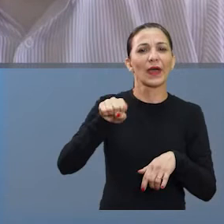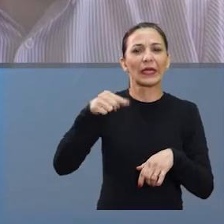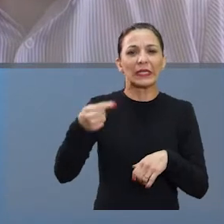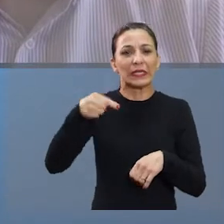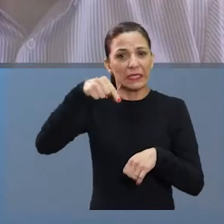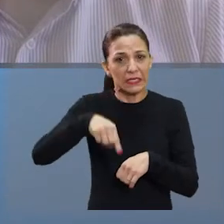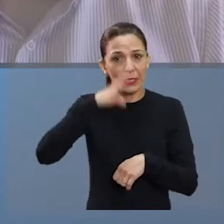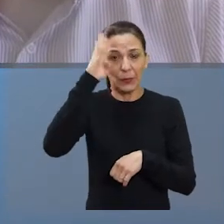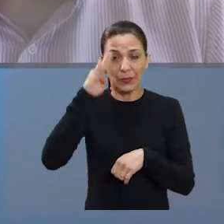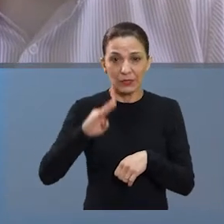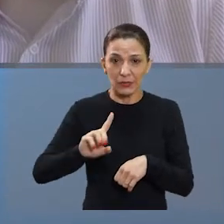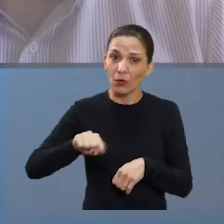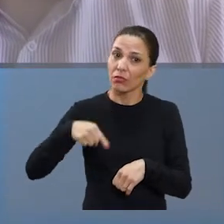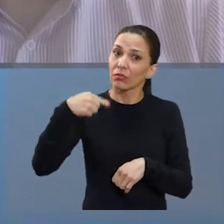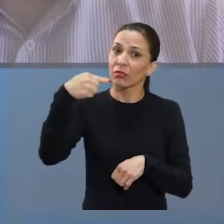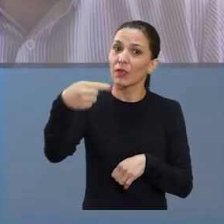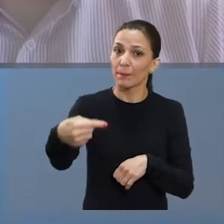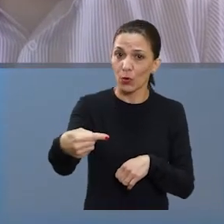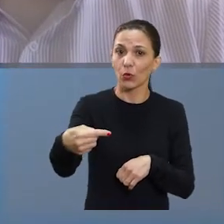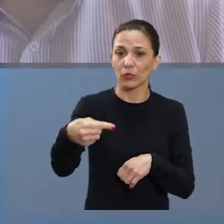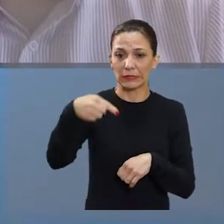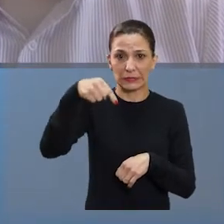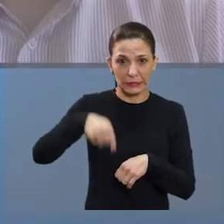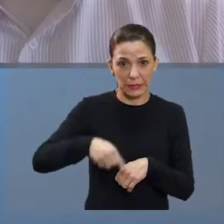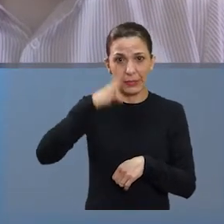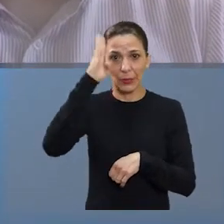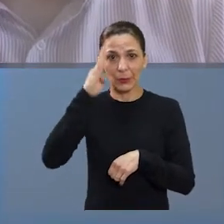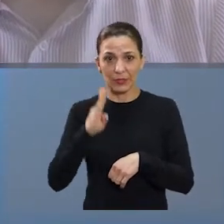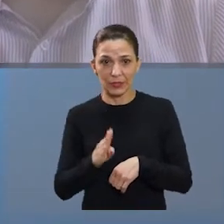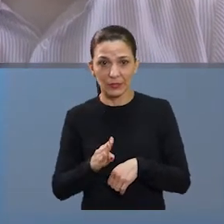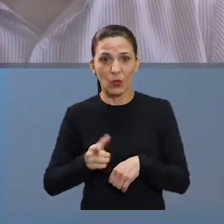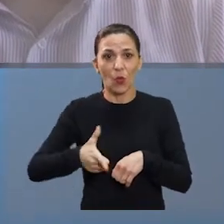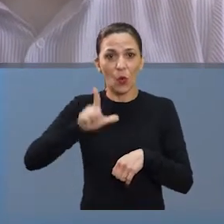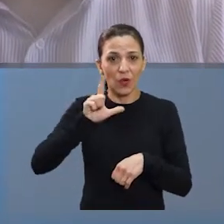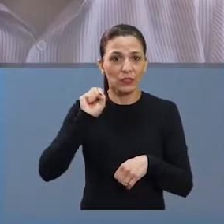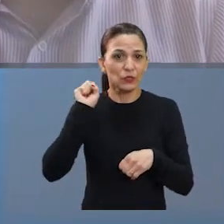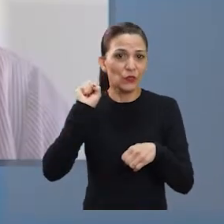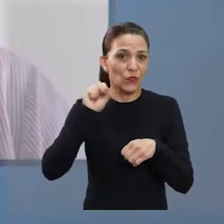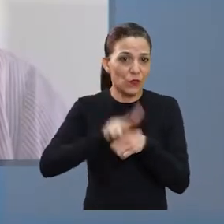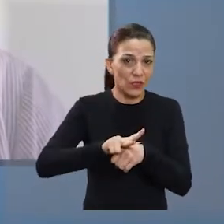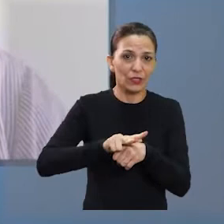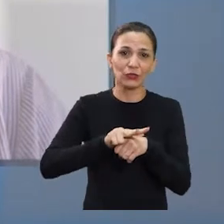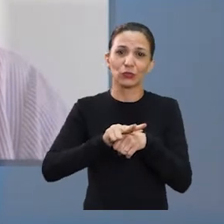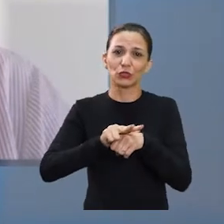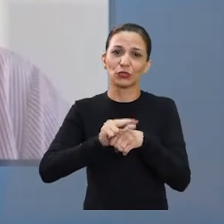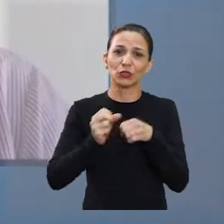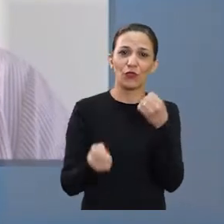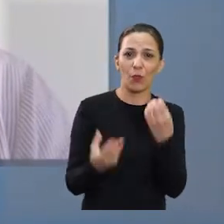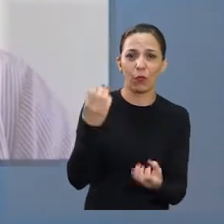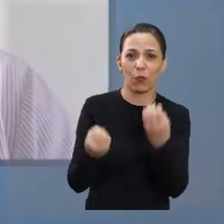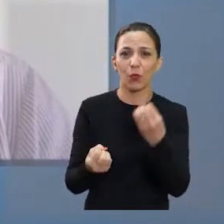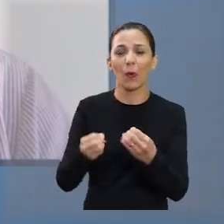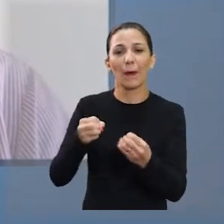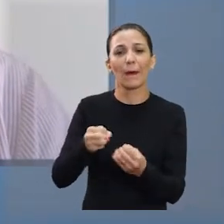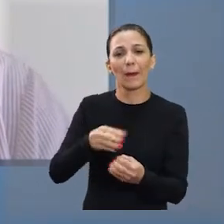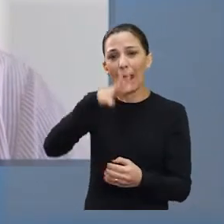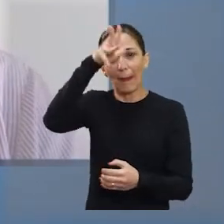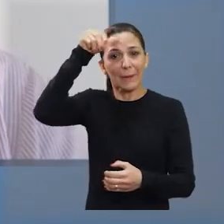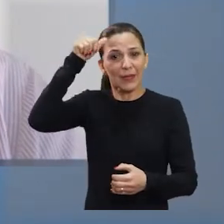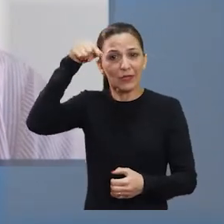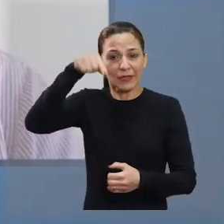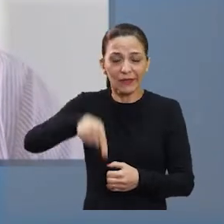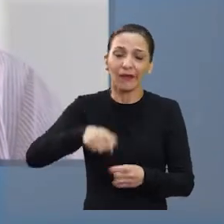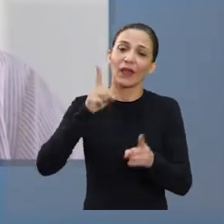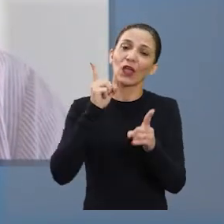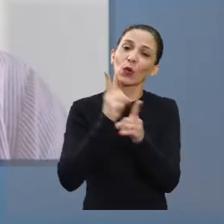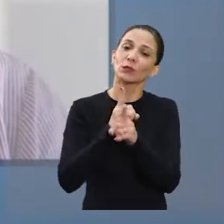né, um aumento enorme de casos, né, que aconteceu primeiro na África do Sul, depois na Europa, Estados Unidos, e como sempre o